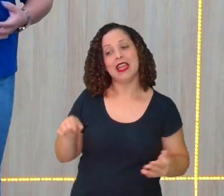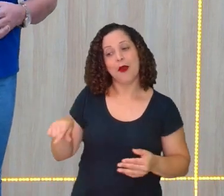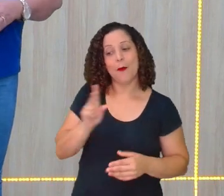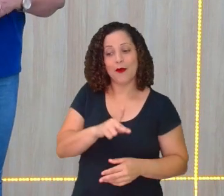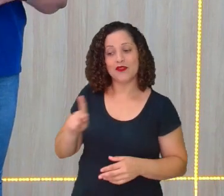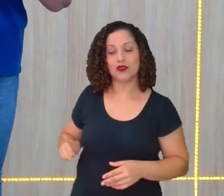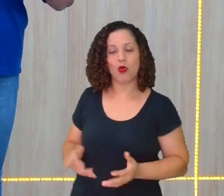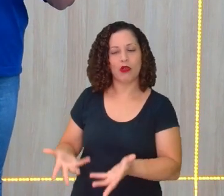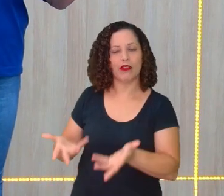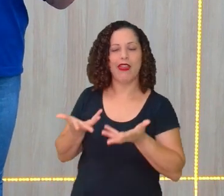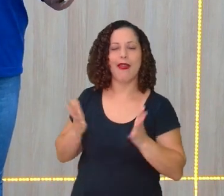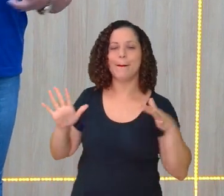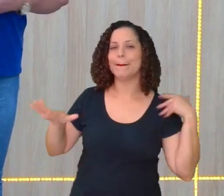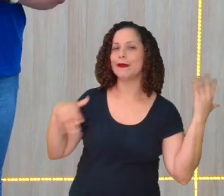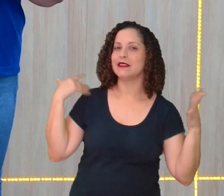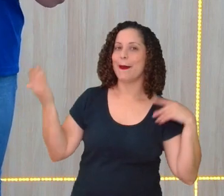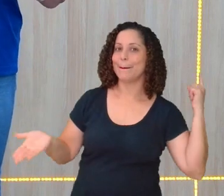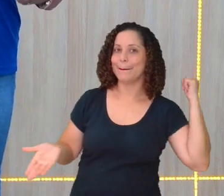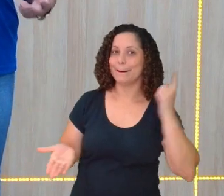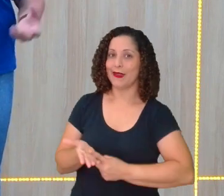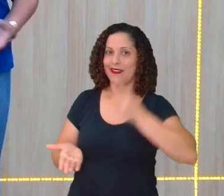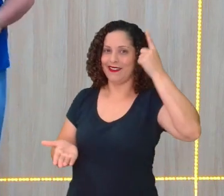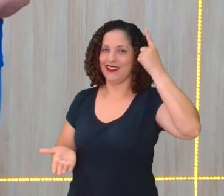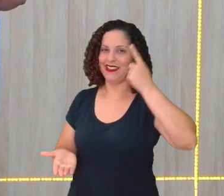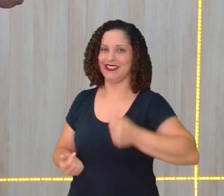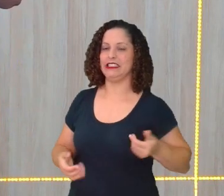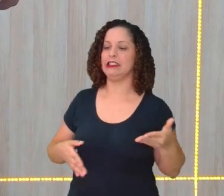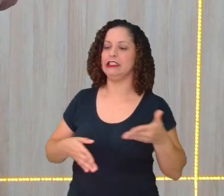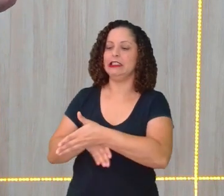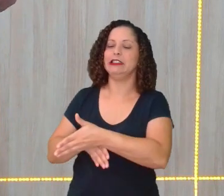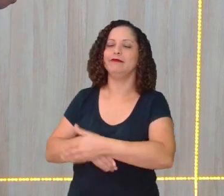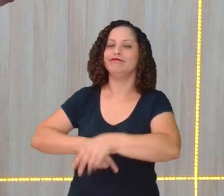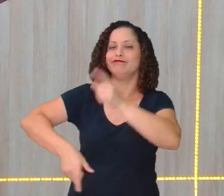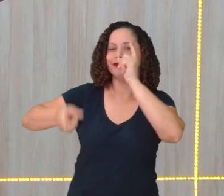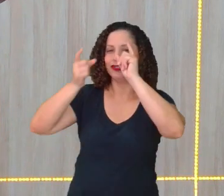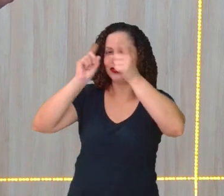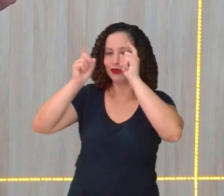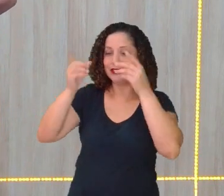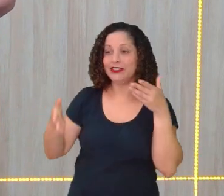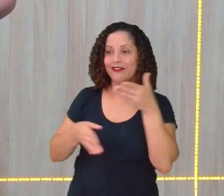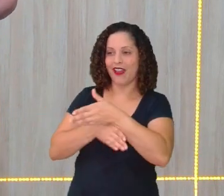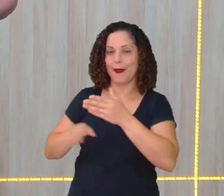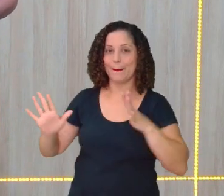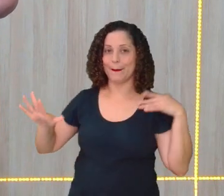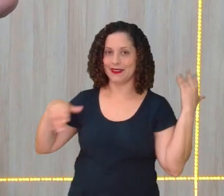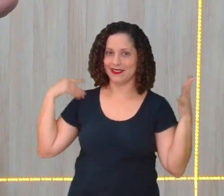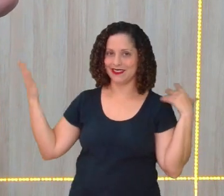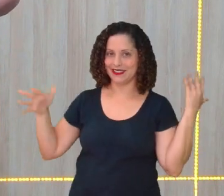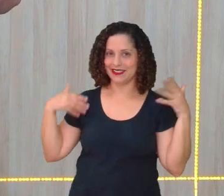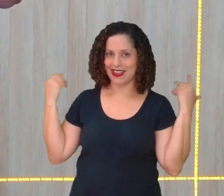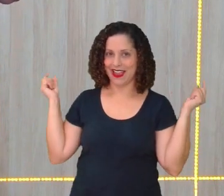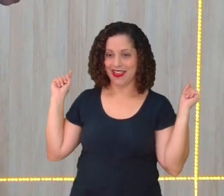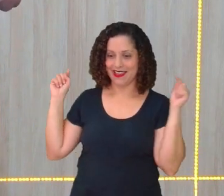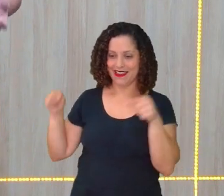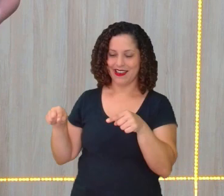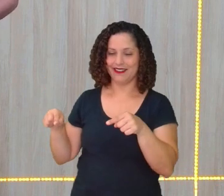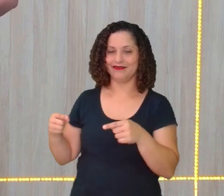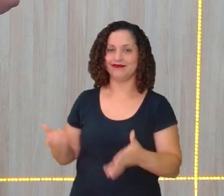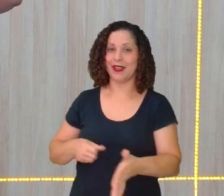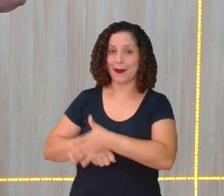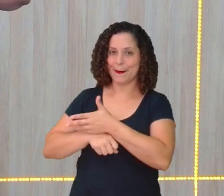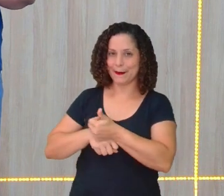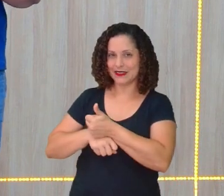né? Vamos dizer assim, vão entrar aí num consenso, vocês vão discutir e vão fazer um passeio aí,